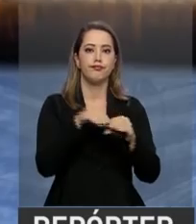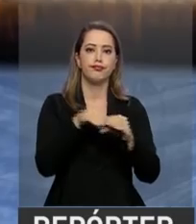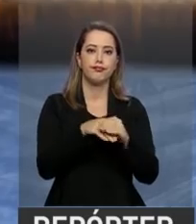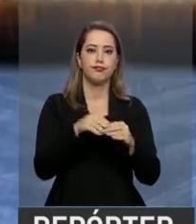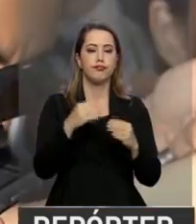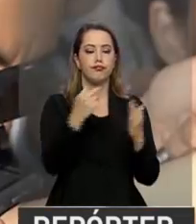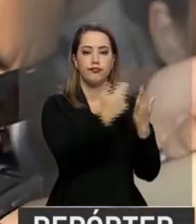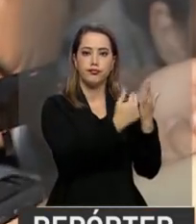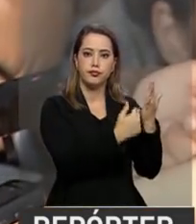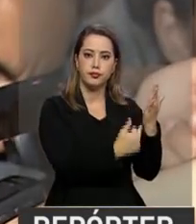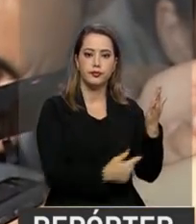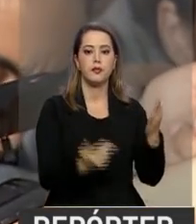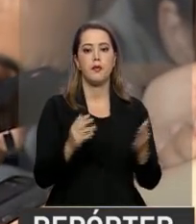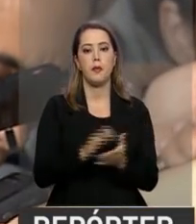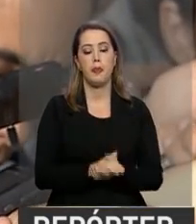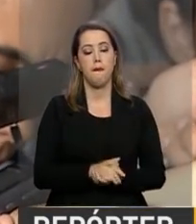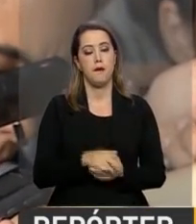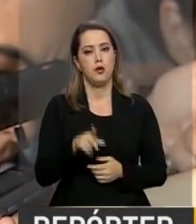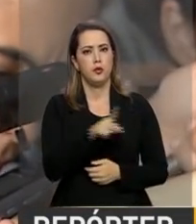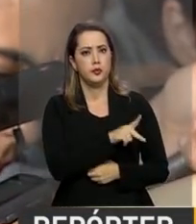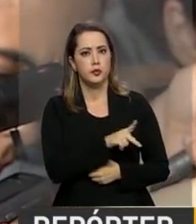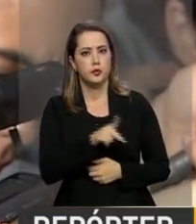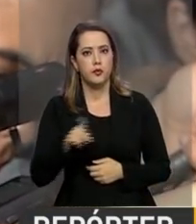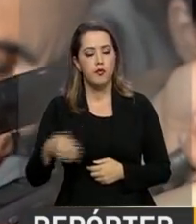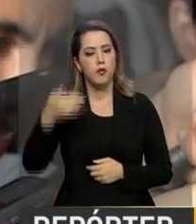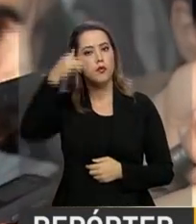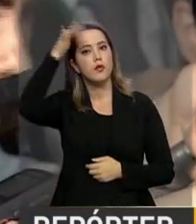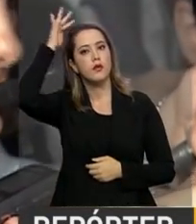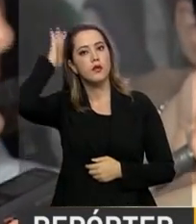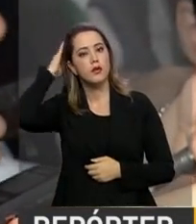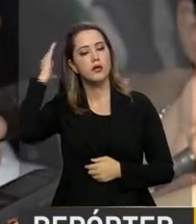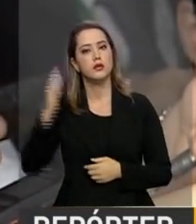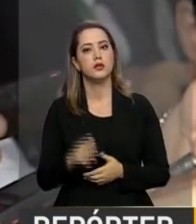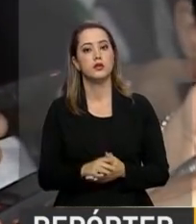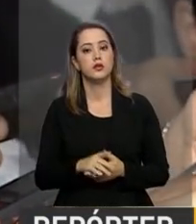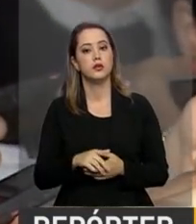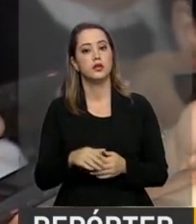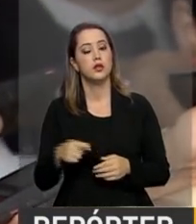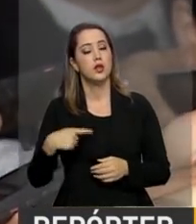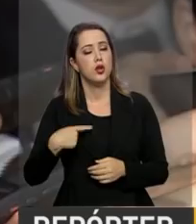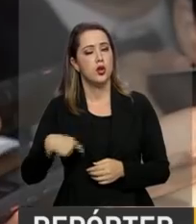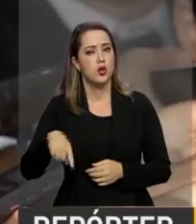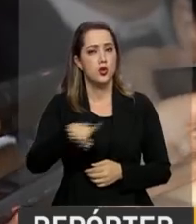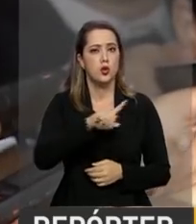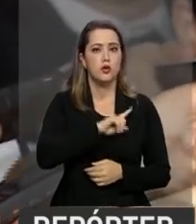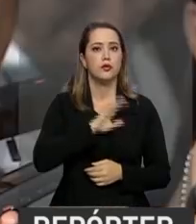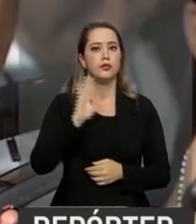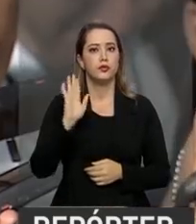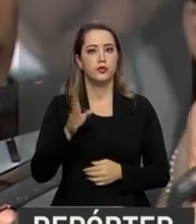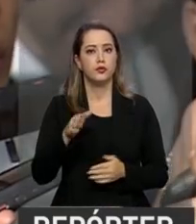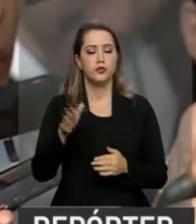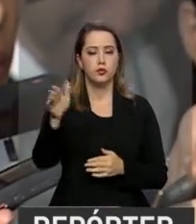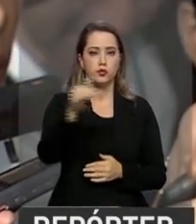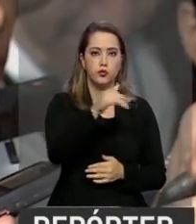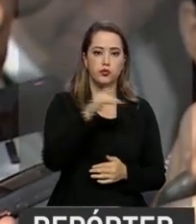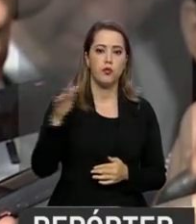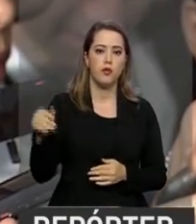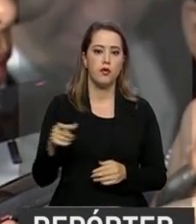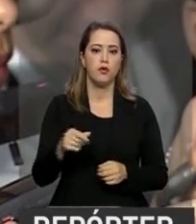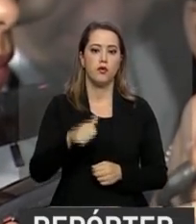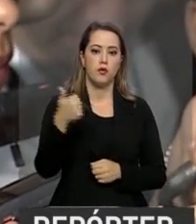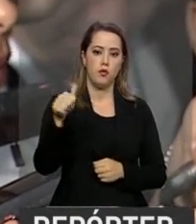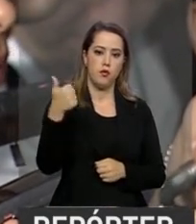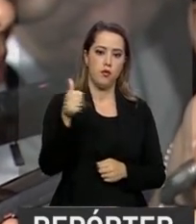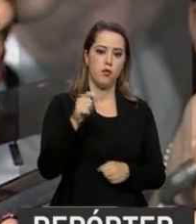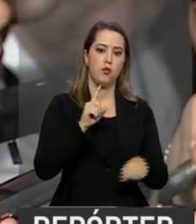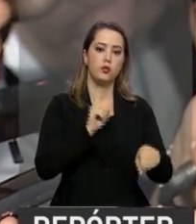do Congresso. A pedido do presidente Michel Temer, nós antecipamos a sessão para as 11 horas, de modo que nós vamos ter